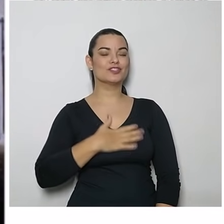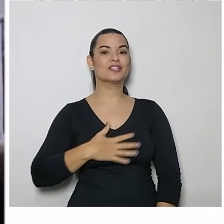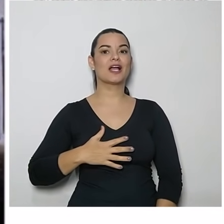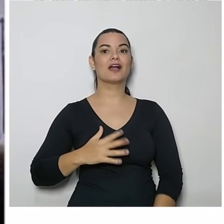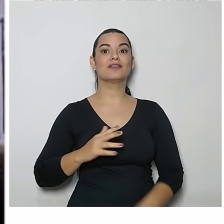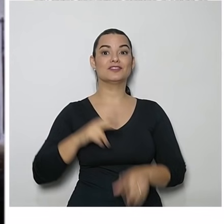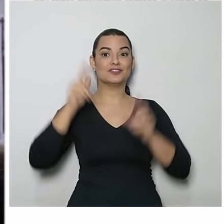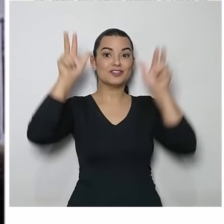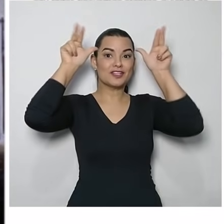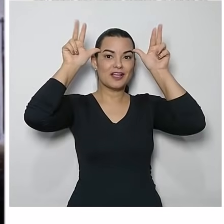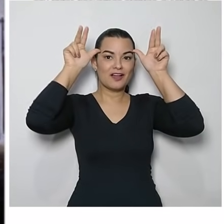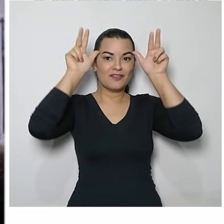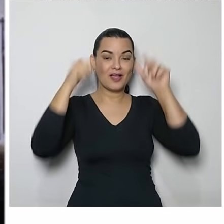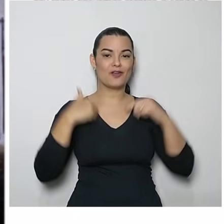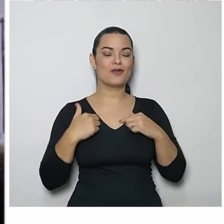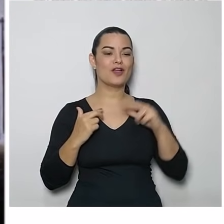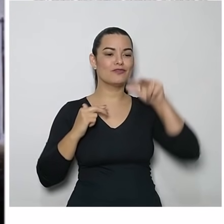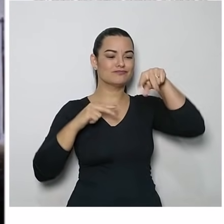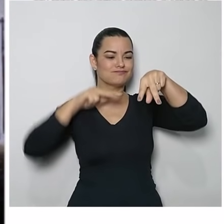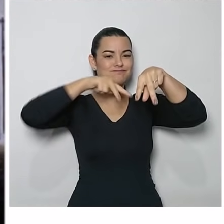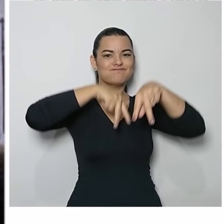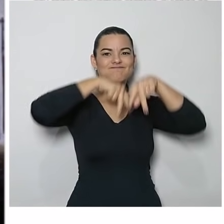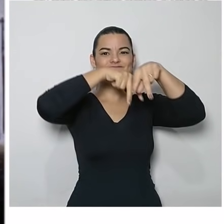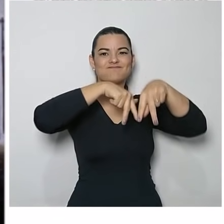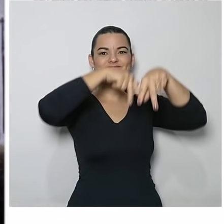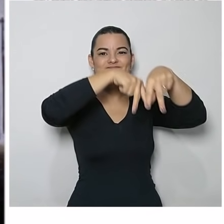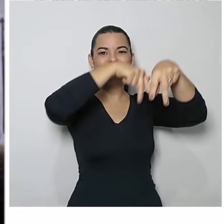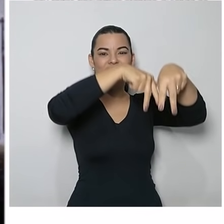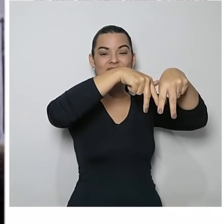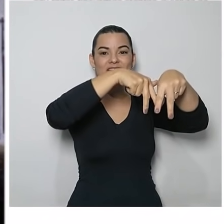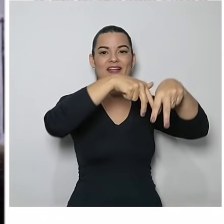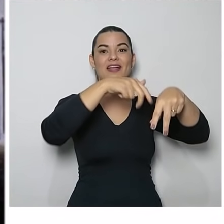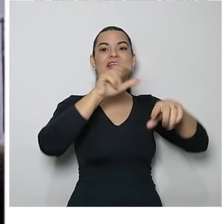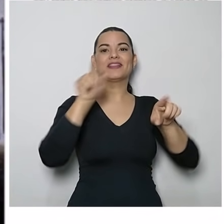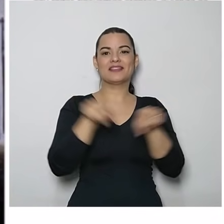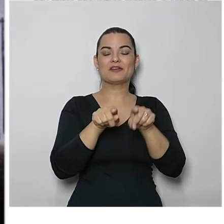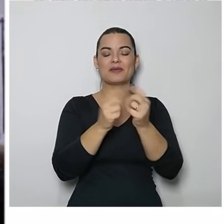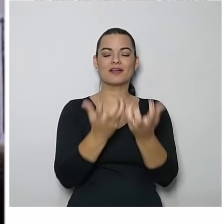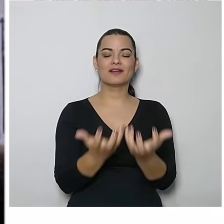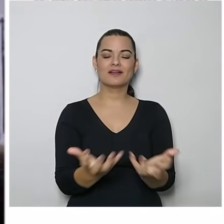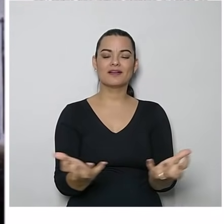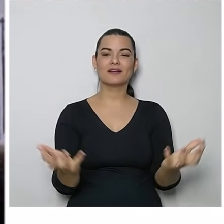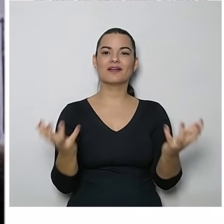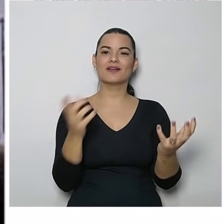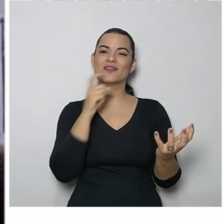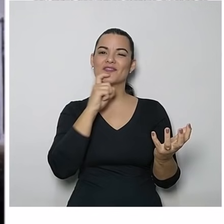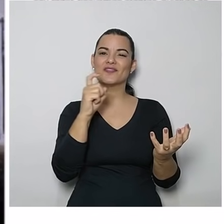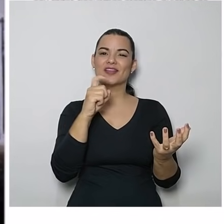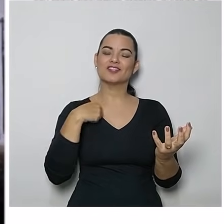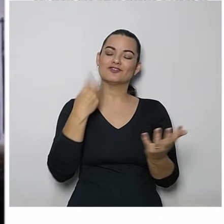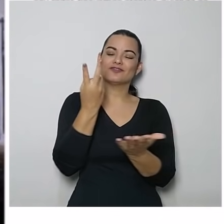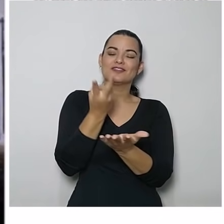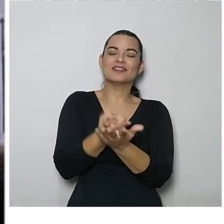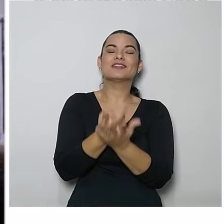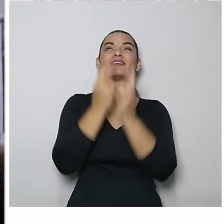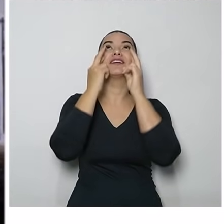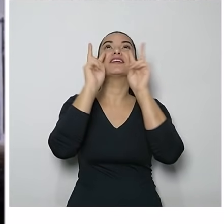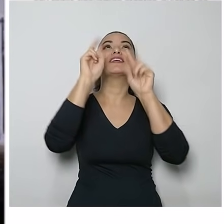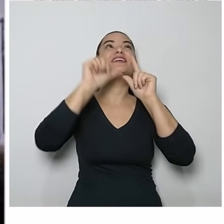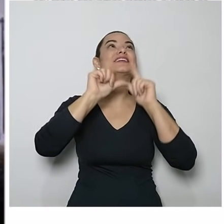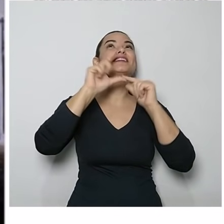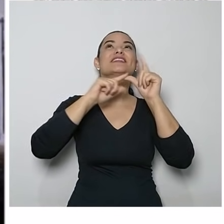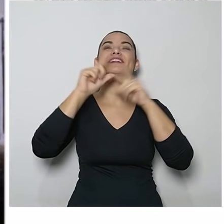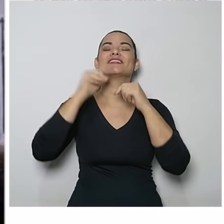de cavaleiros, gostava de deitar-me na grama e olhar as estrelas. Era um grande prazer. Havia também